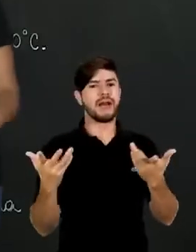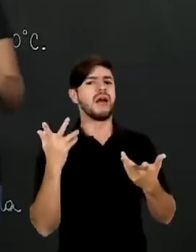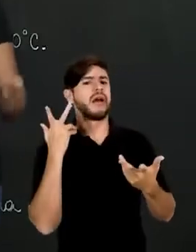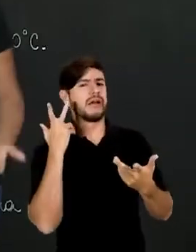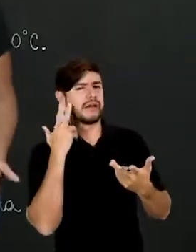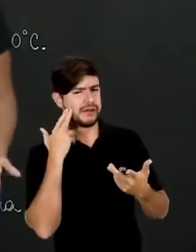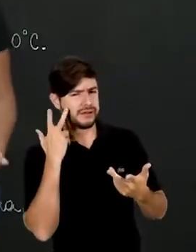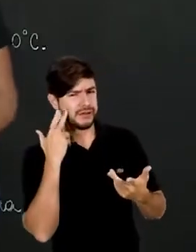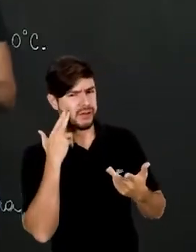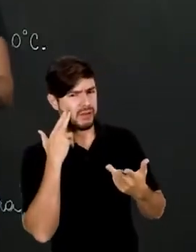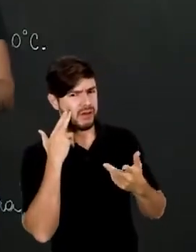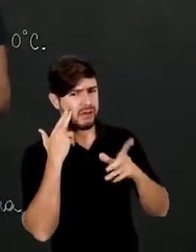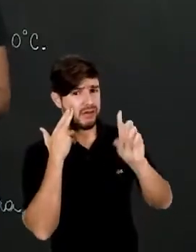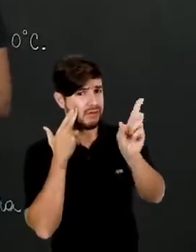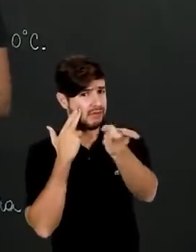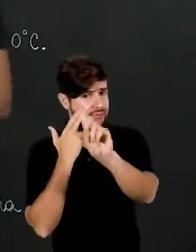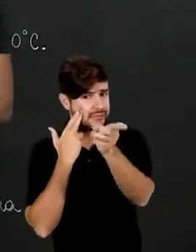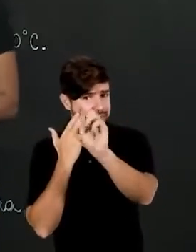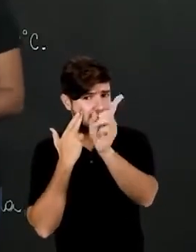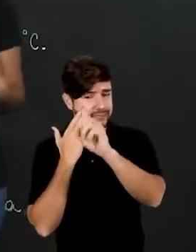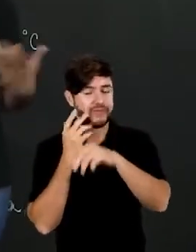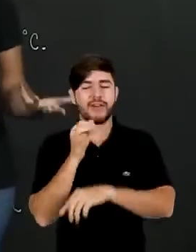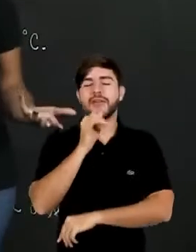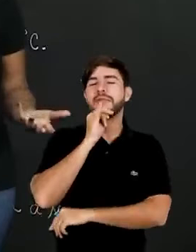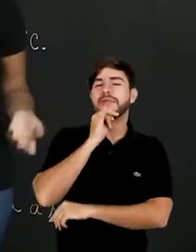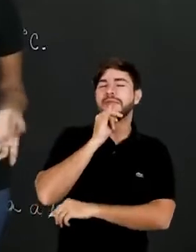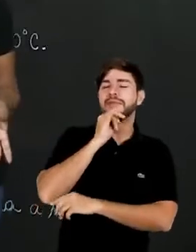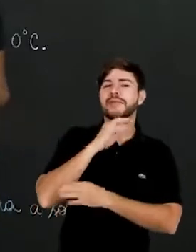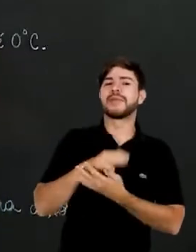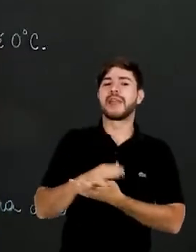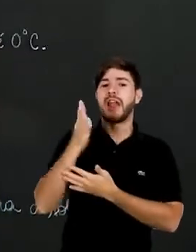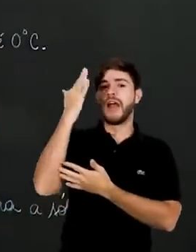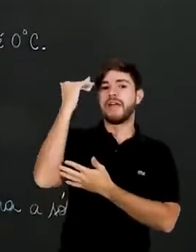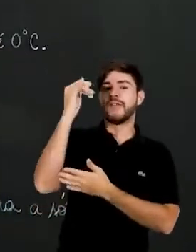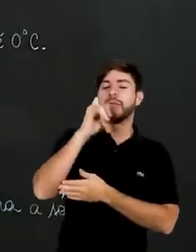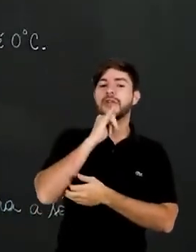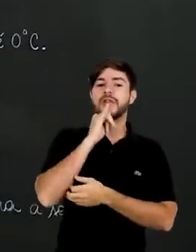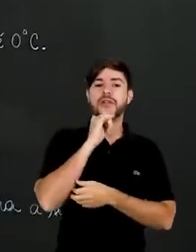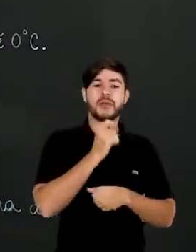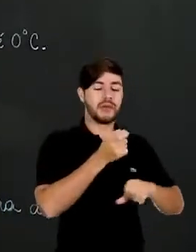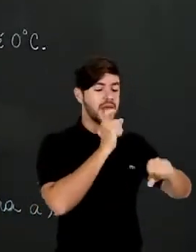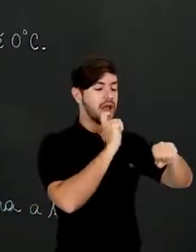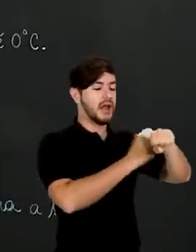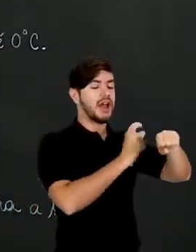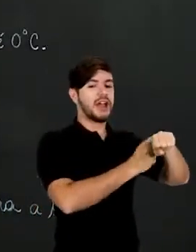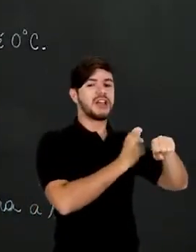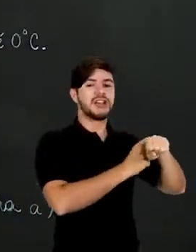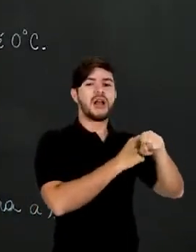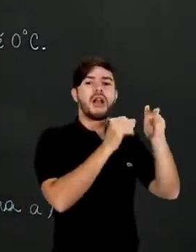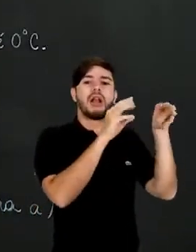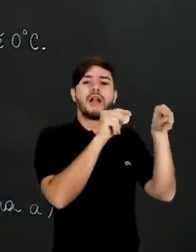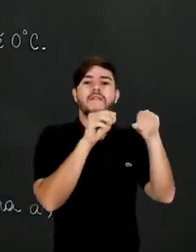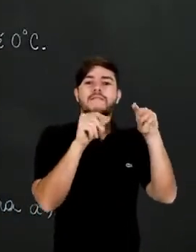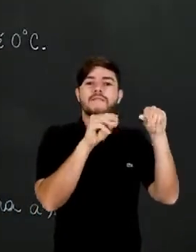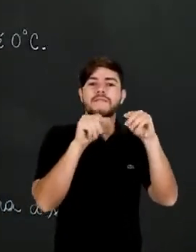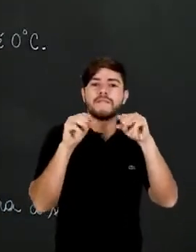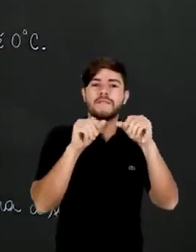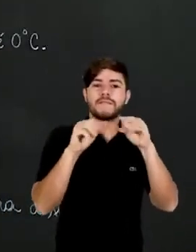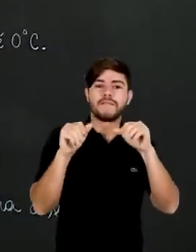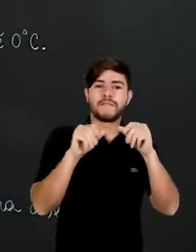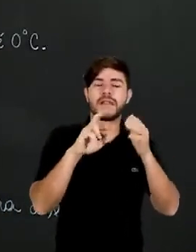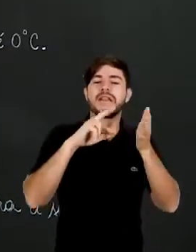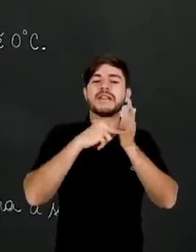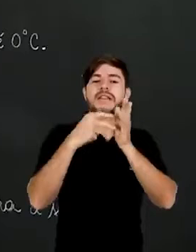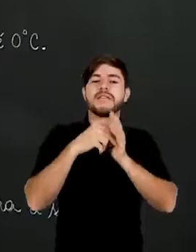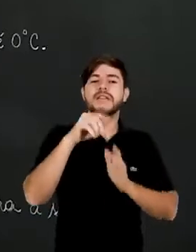super corriqueira? Não. Vou te dar um exemplo bem famoso que é o gelo seco. O gelo seco, ele é utilizado especialmente